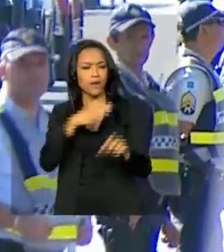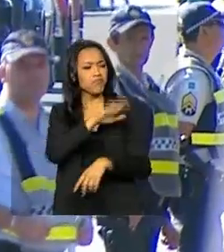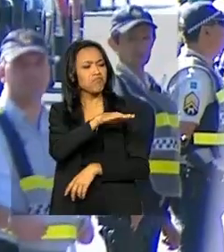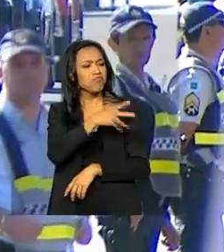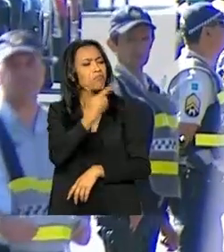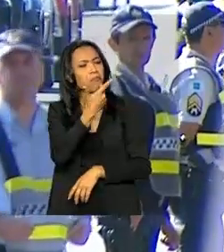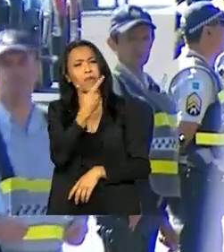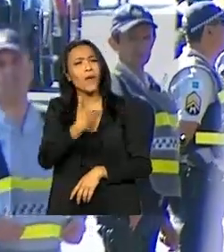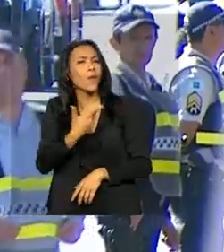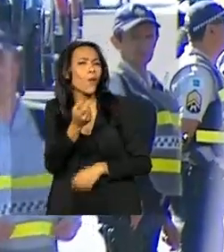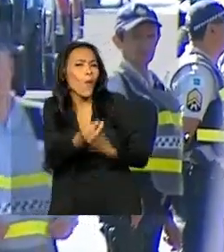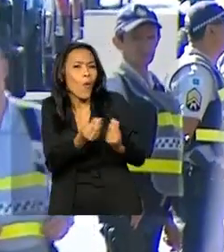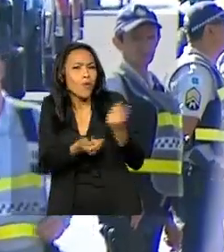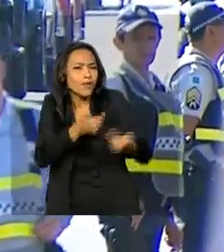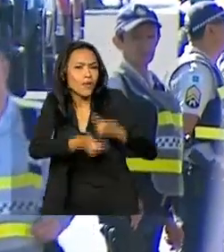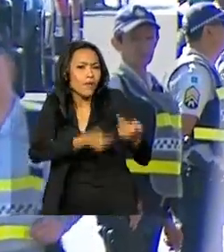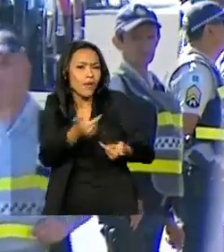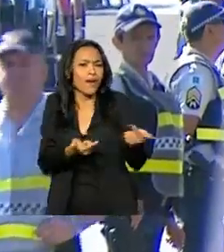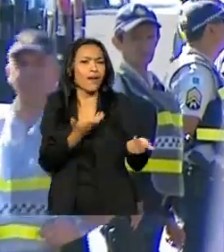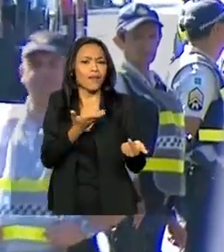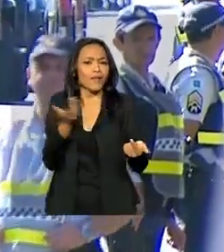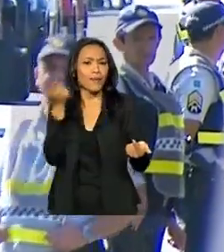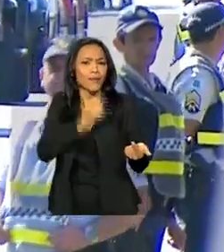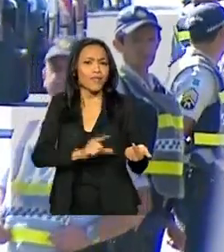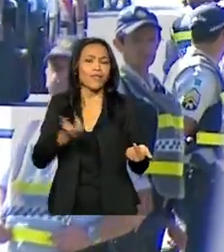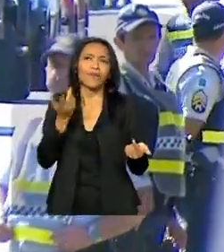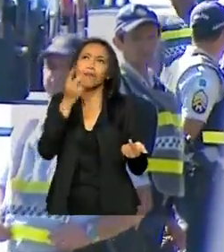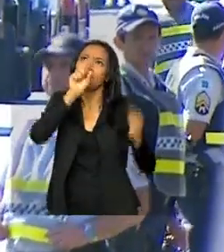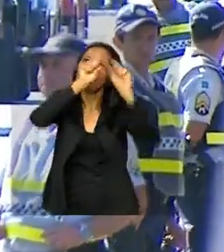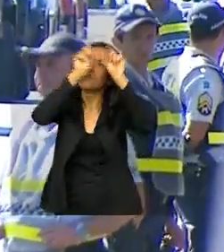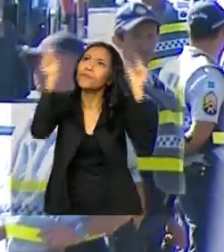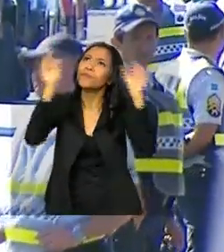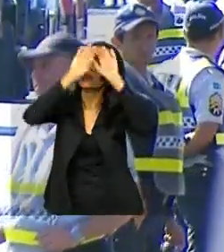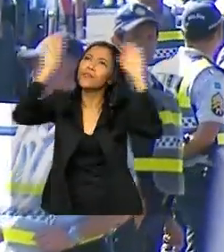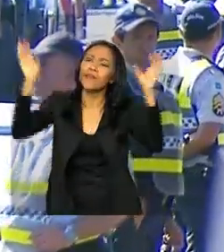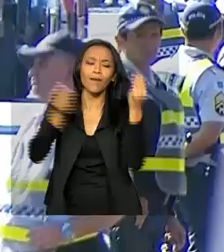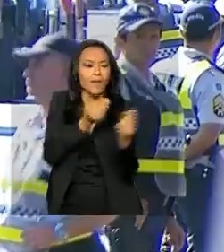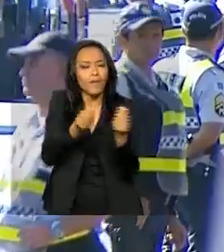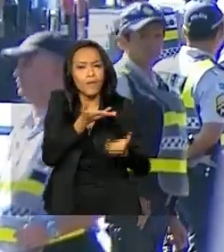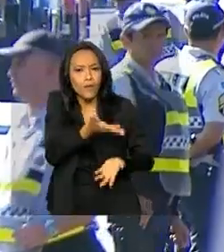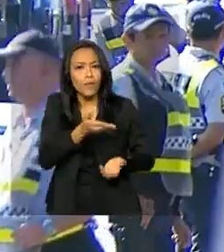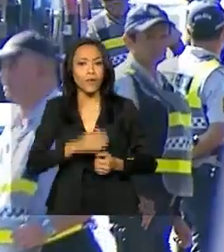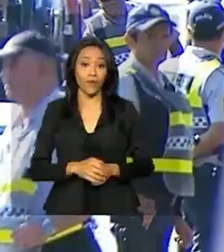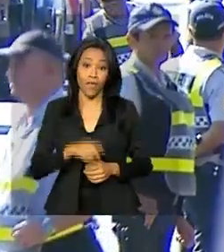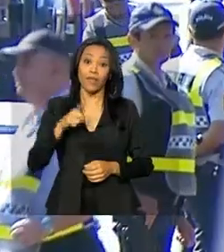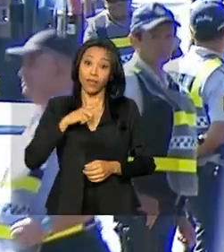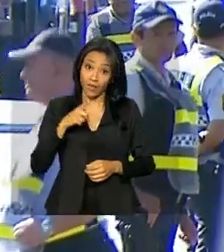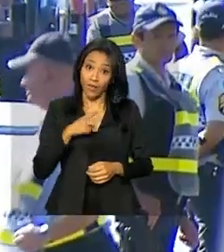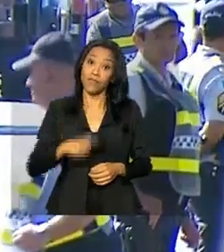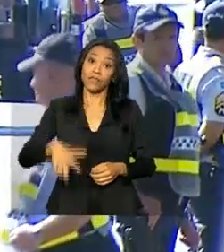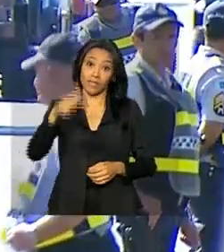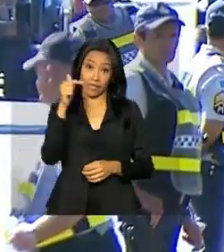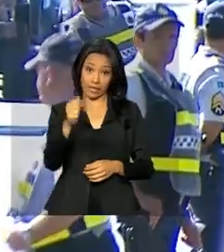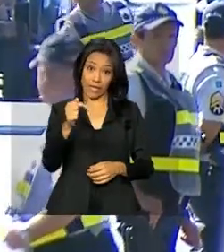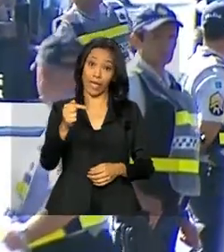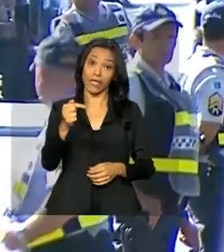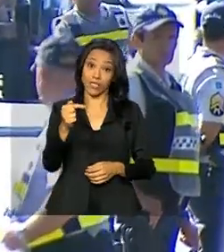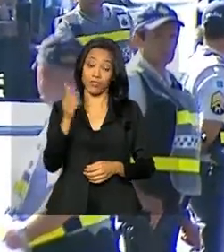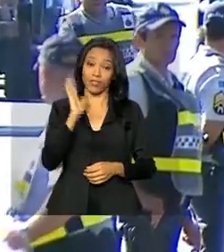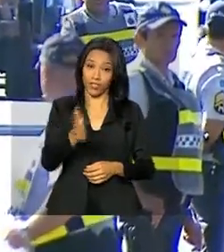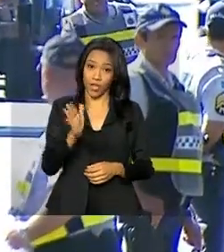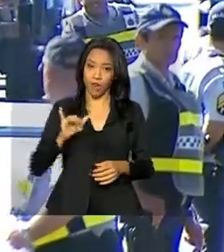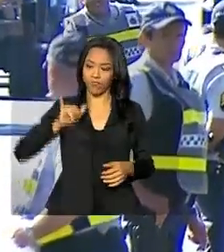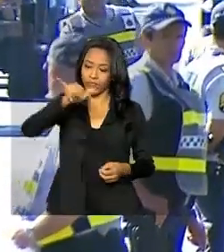que é esse trabalho bacana que deu esse resultado aí, a frase, Major. Nós vimos as 7 aeronaves da Escolha da Fumaça fazerem a